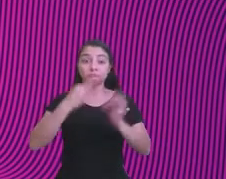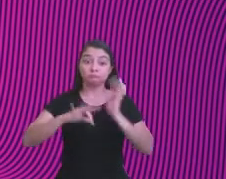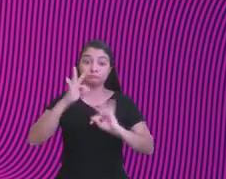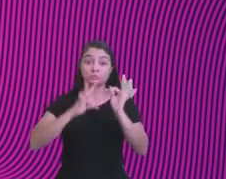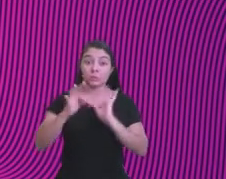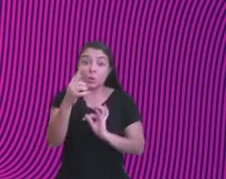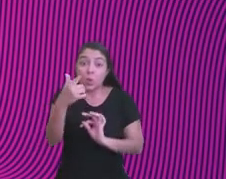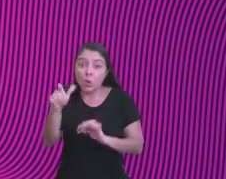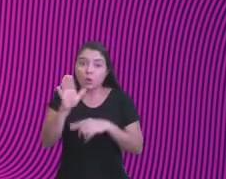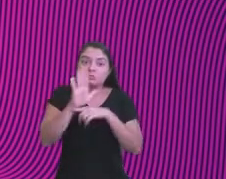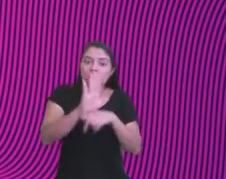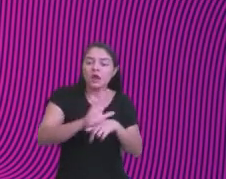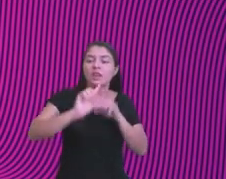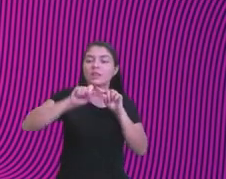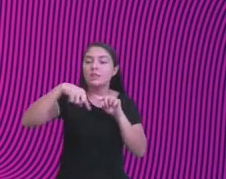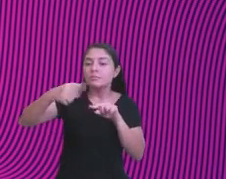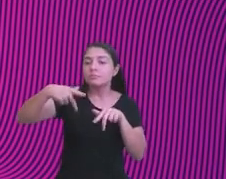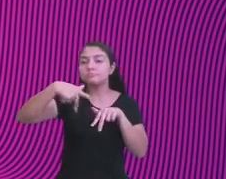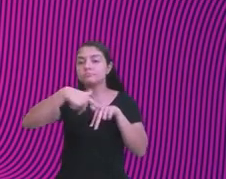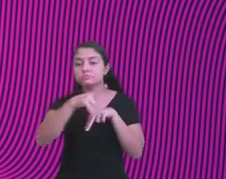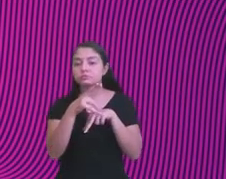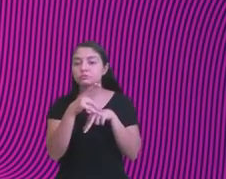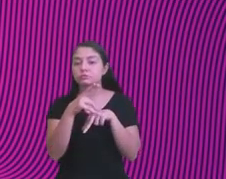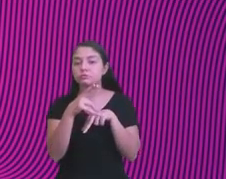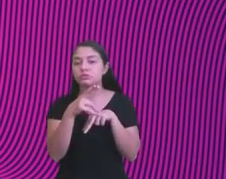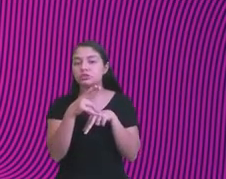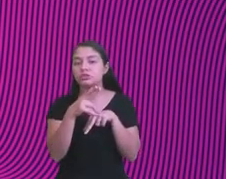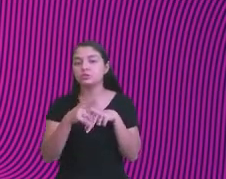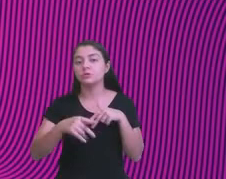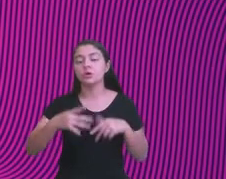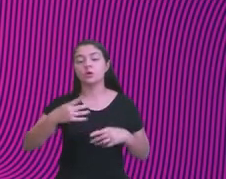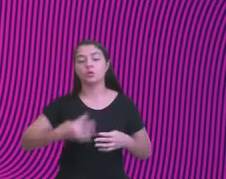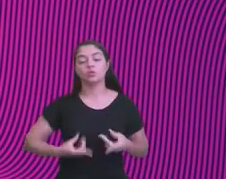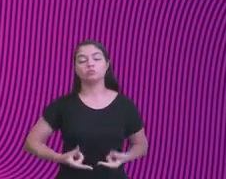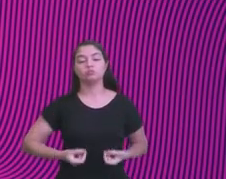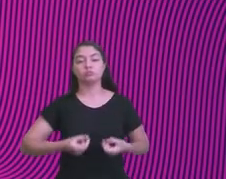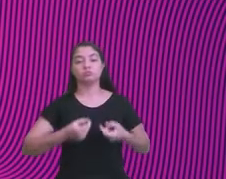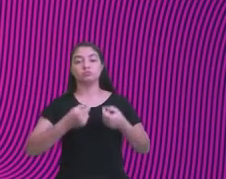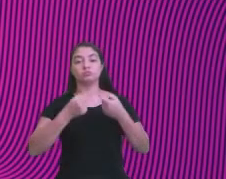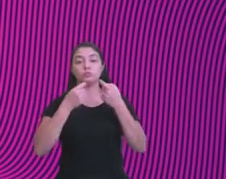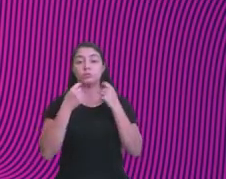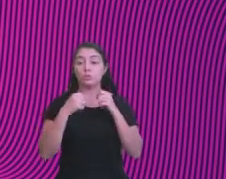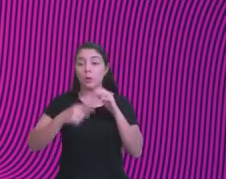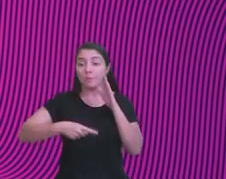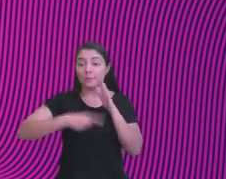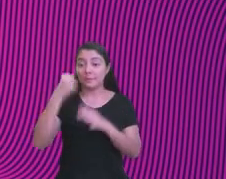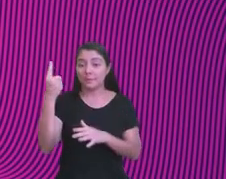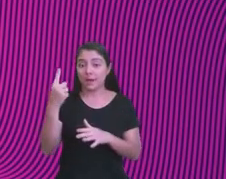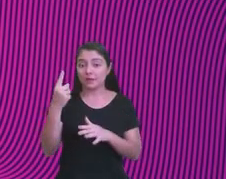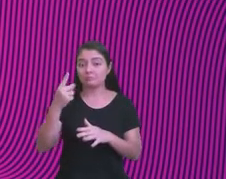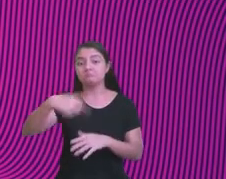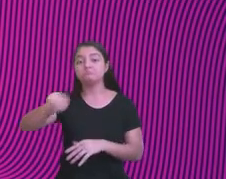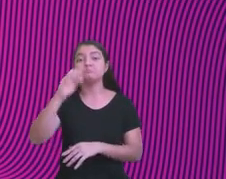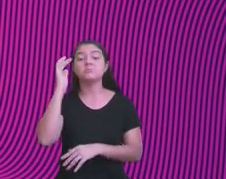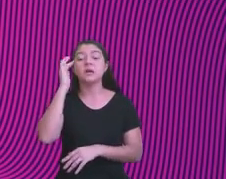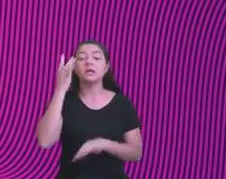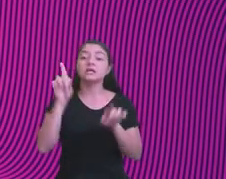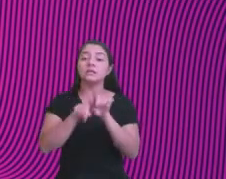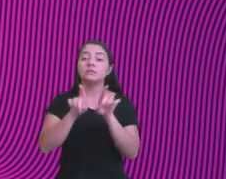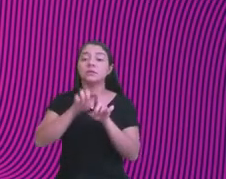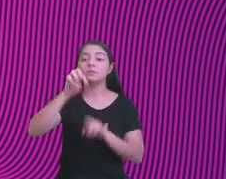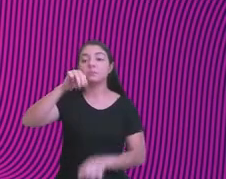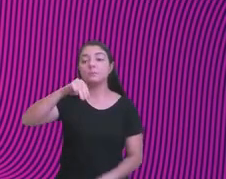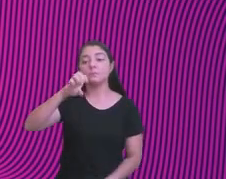uma cirurgia de ressecção completa de tumor primário e de tumor e de metástase?